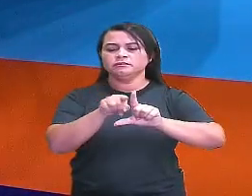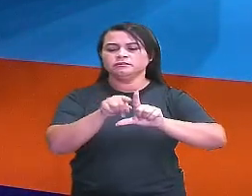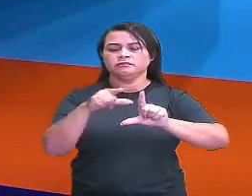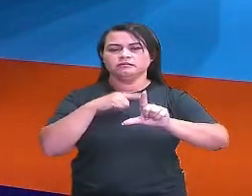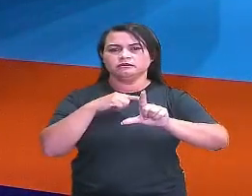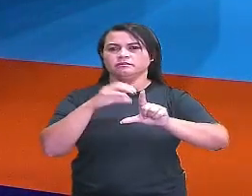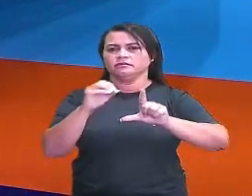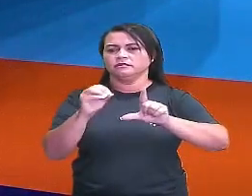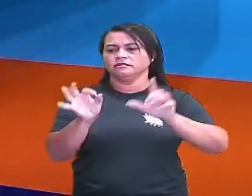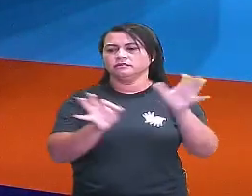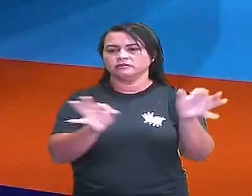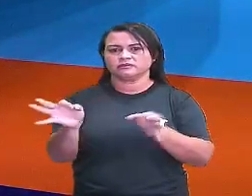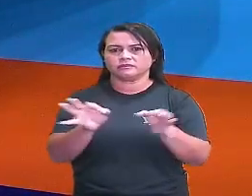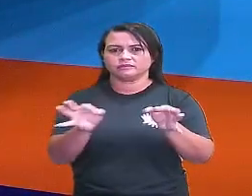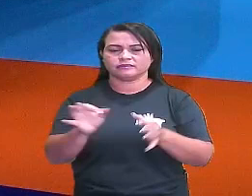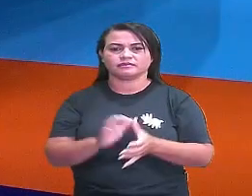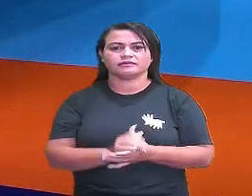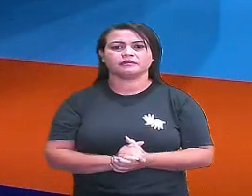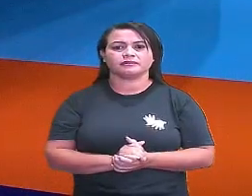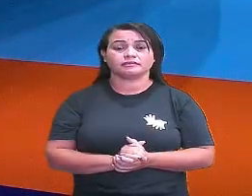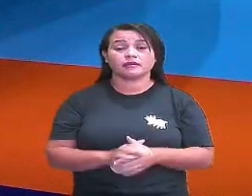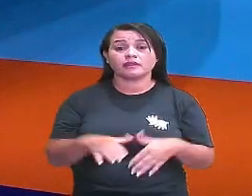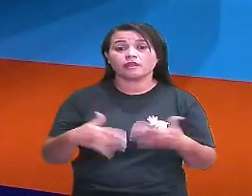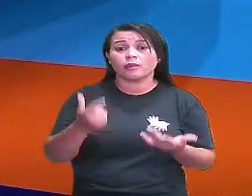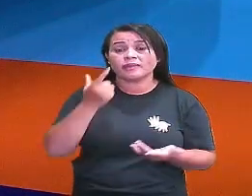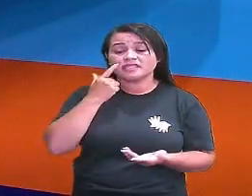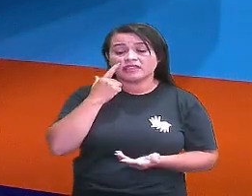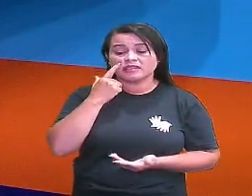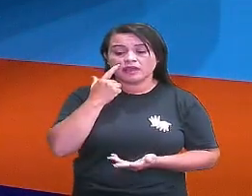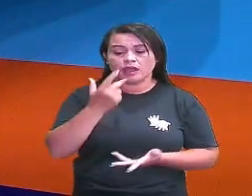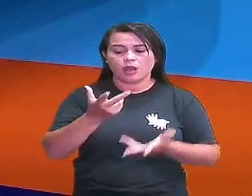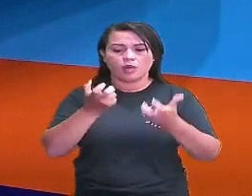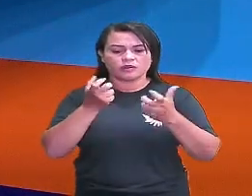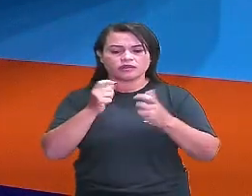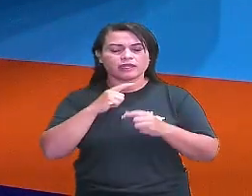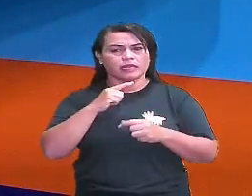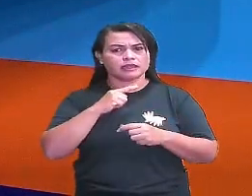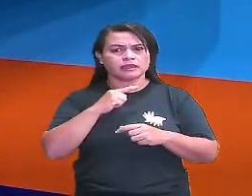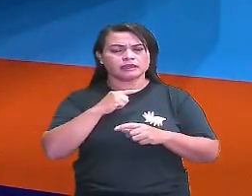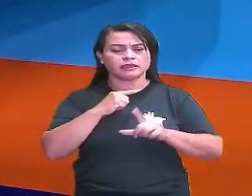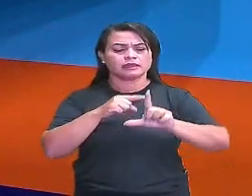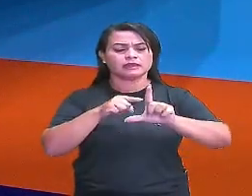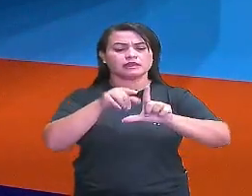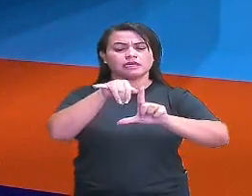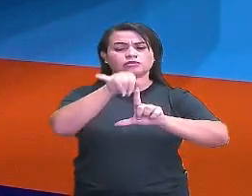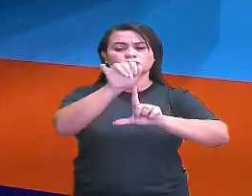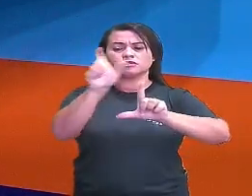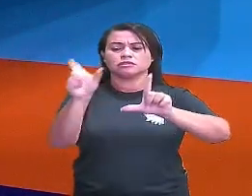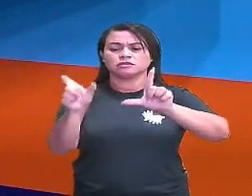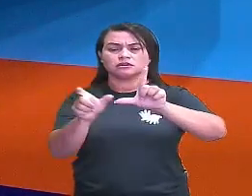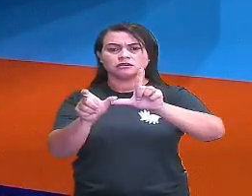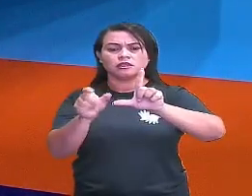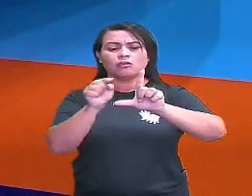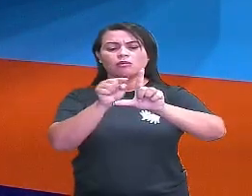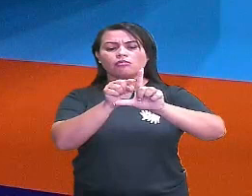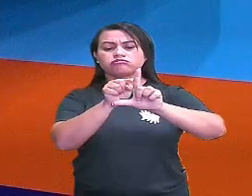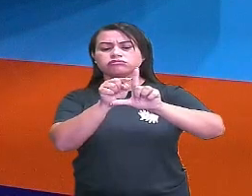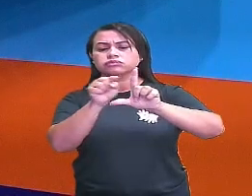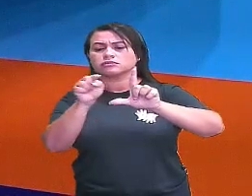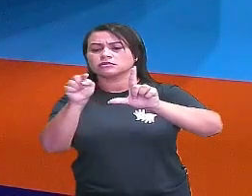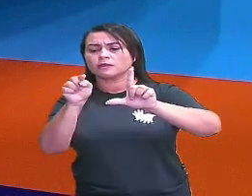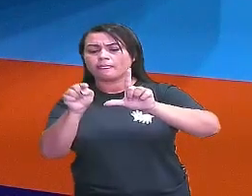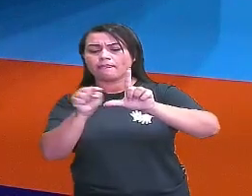eixo das ordenadas, tá? Então, ó, a gente observou aqui, ó, que há um encontro de alguns pontos, né?